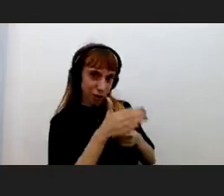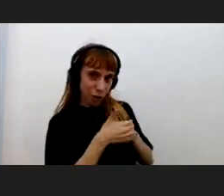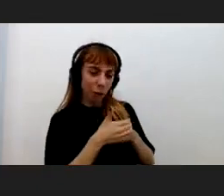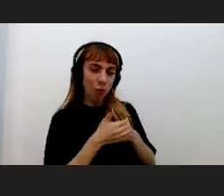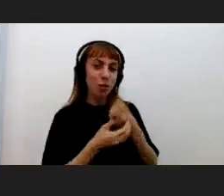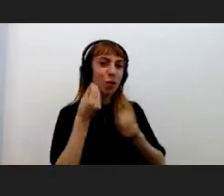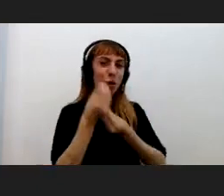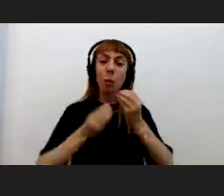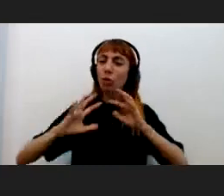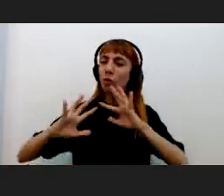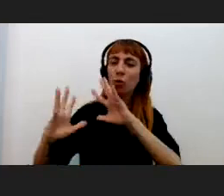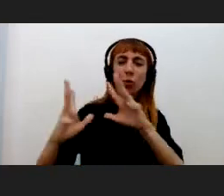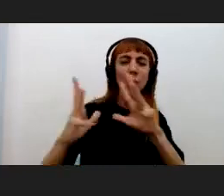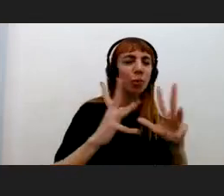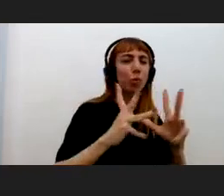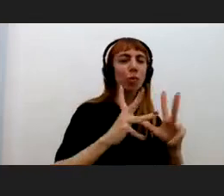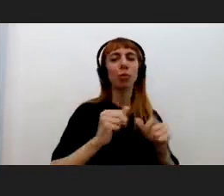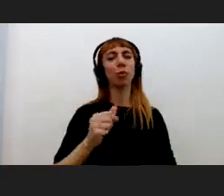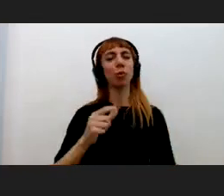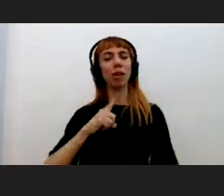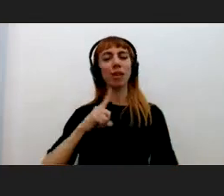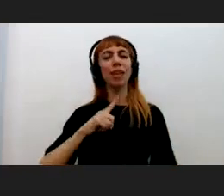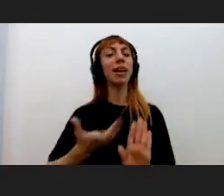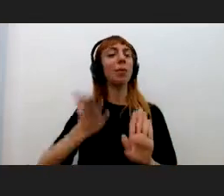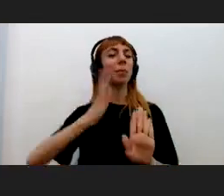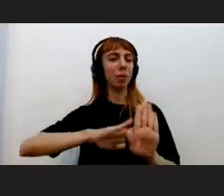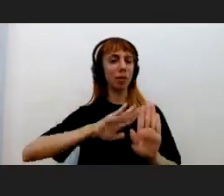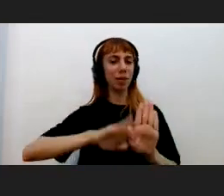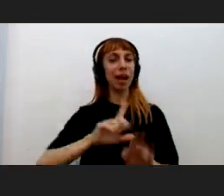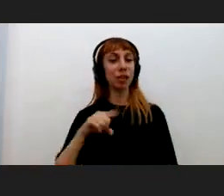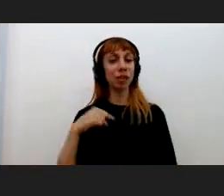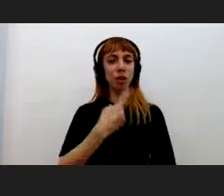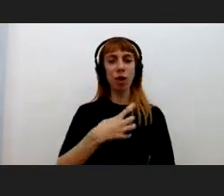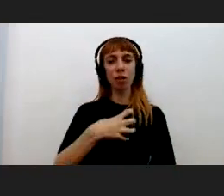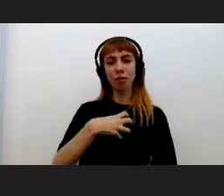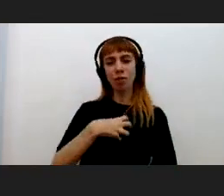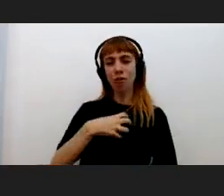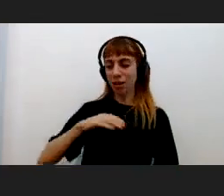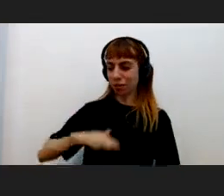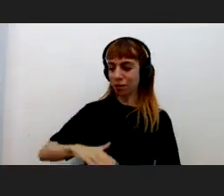Porque implica também fazer esse reconhecimento, esse mapeamento, talvez,